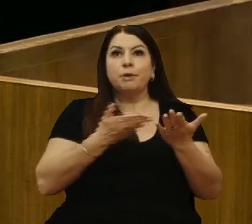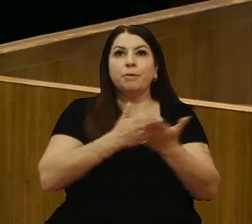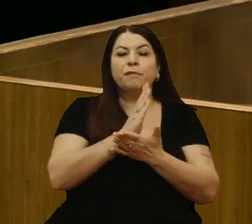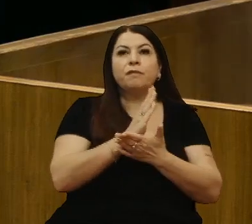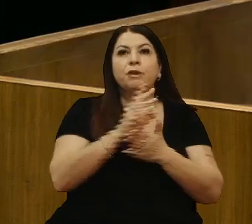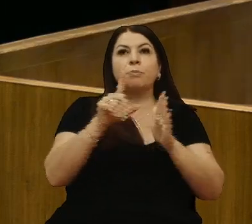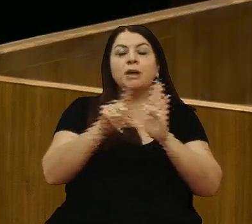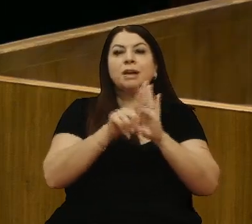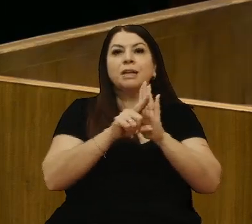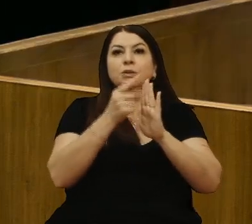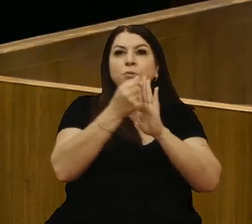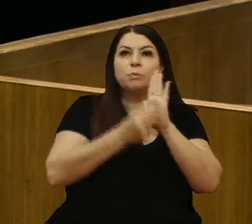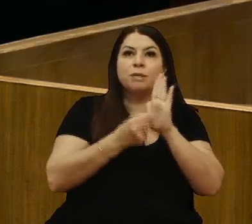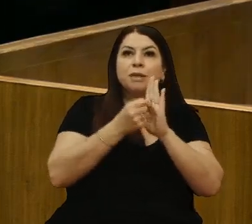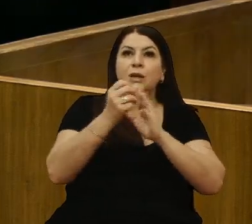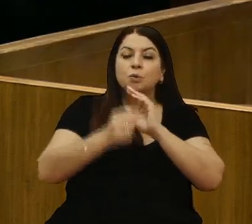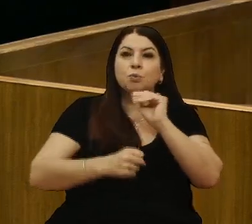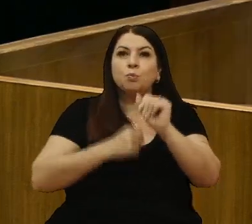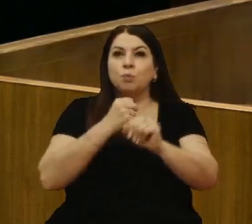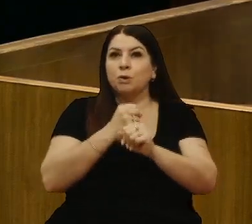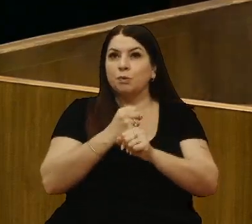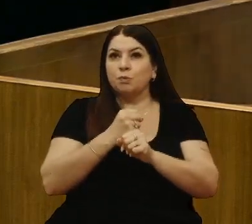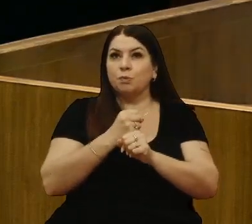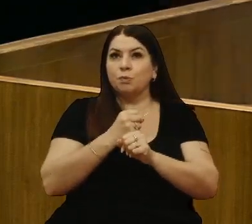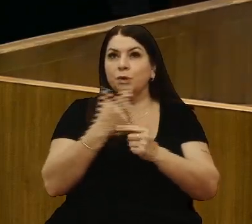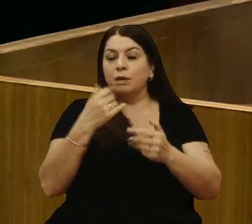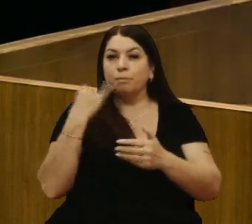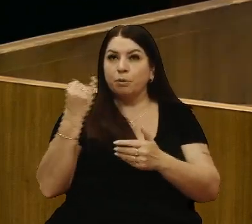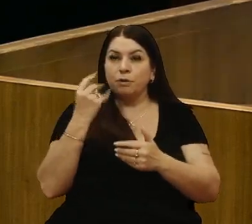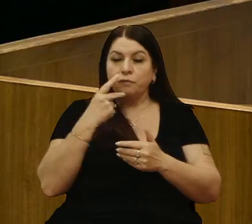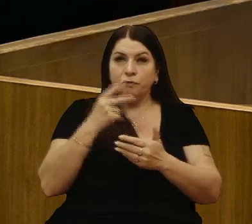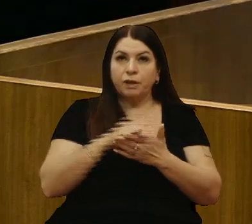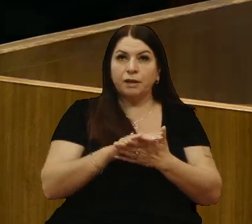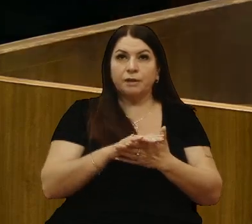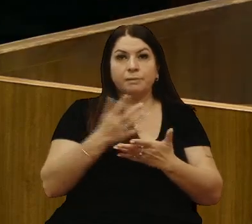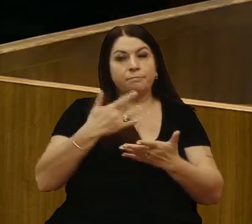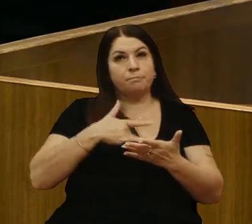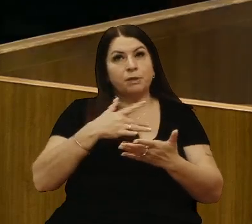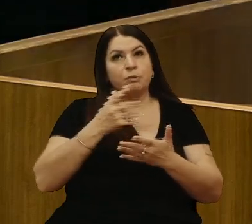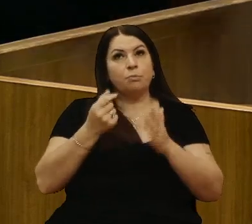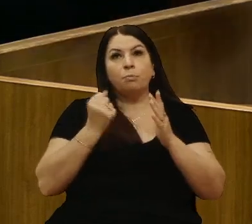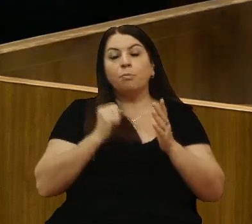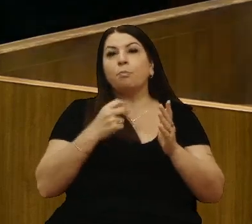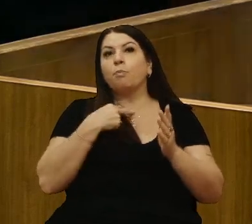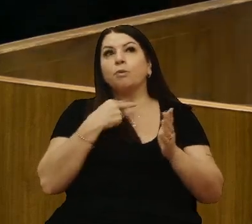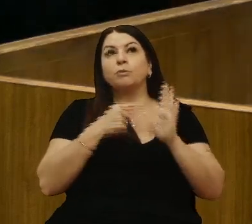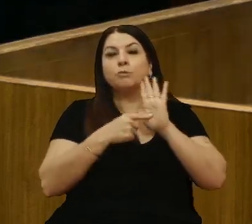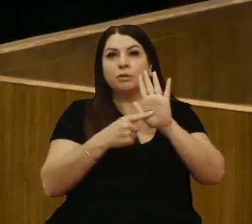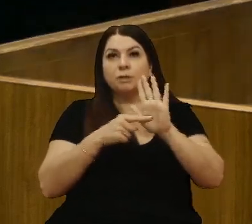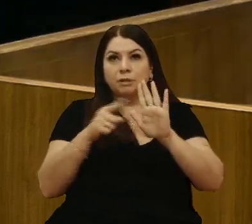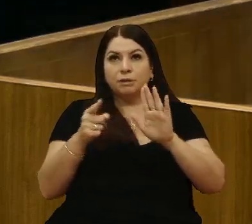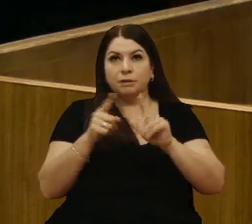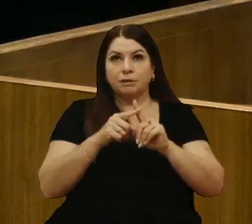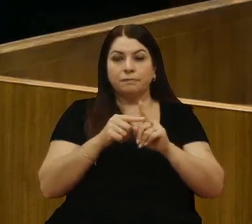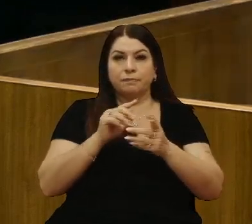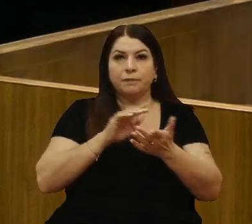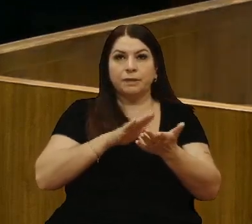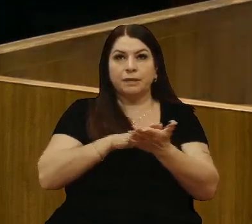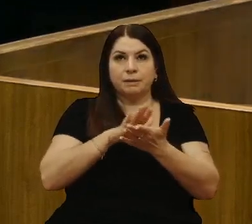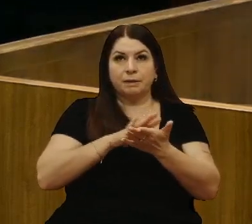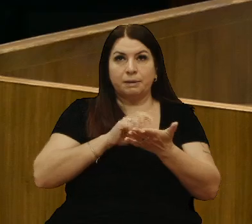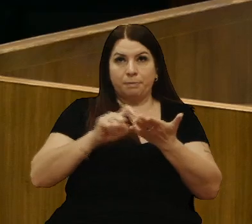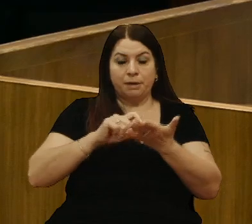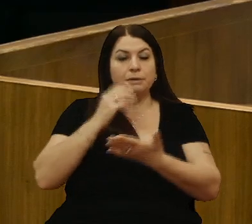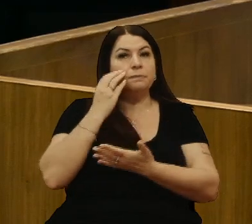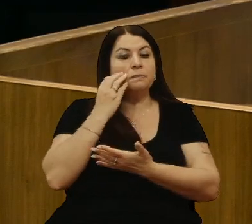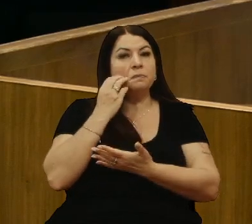lei orçamentária anual. E é importante dizer, pena que eu não posso mostrar aqui, mas depois eu vou mostrar de forma impressa,